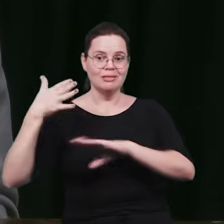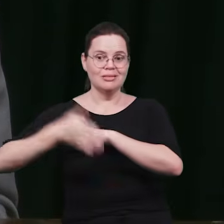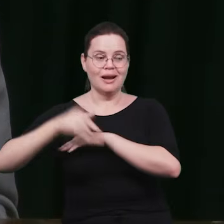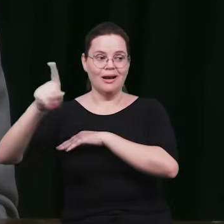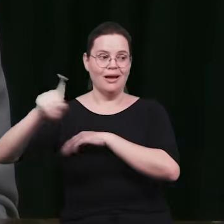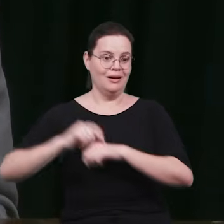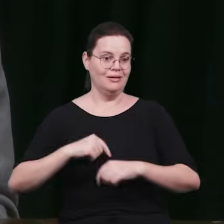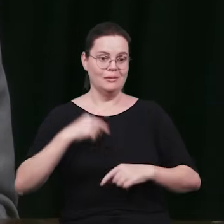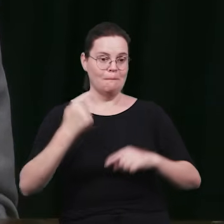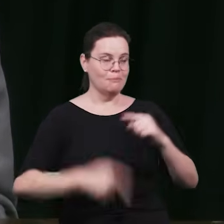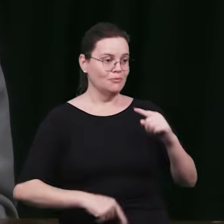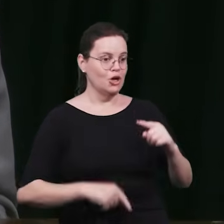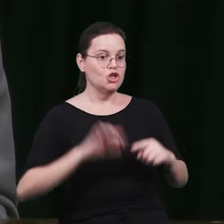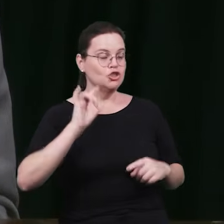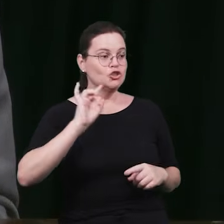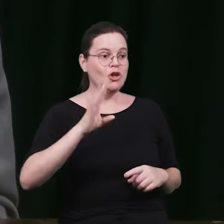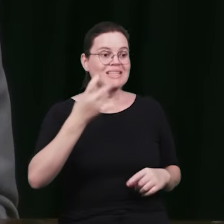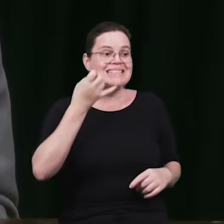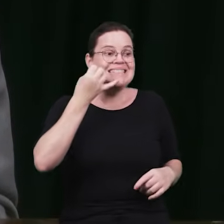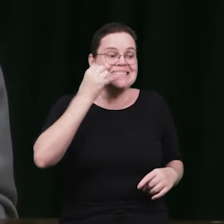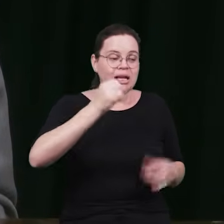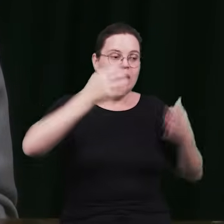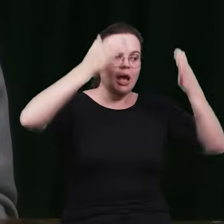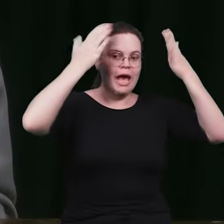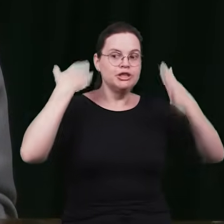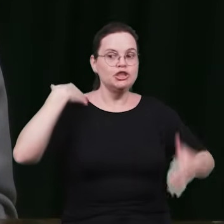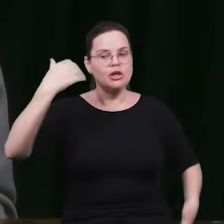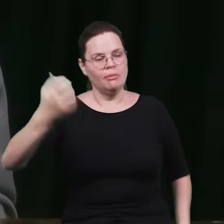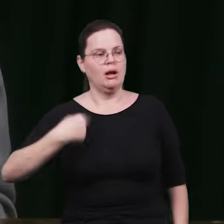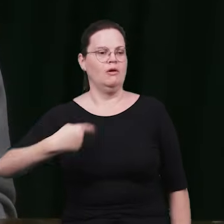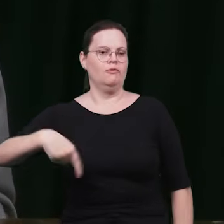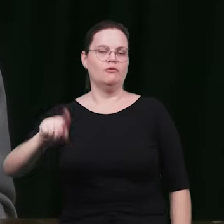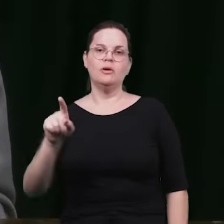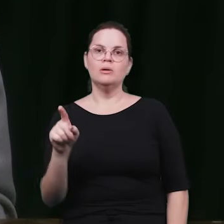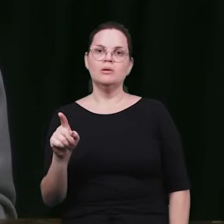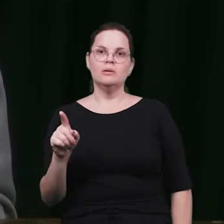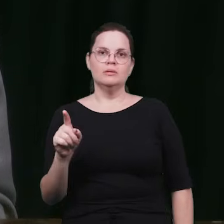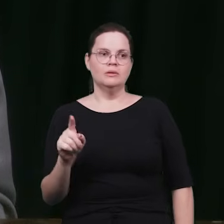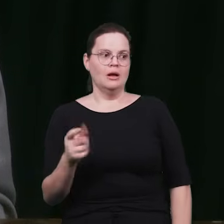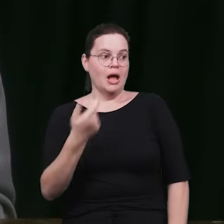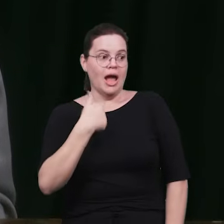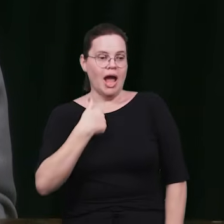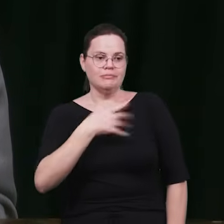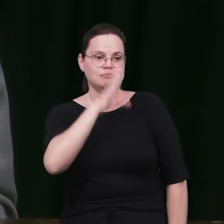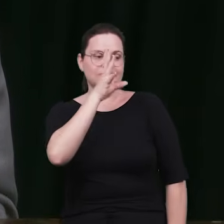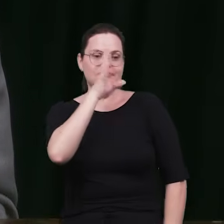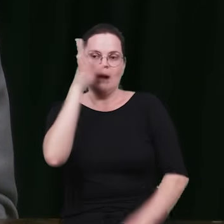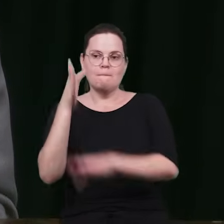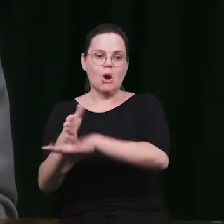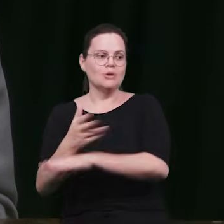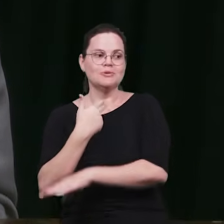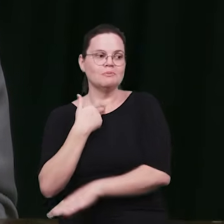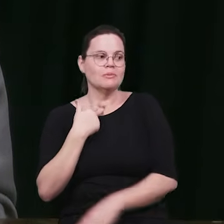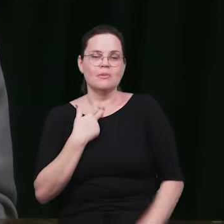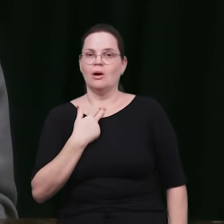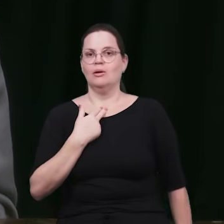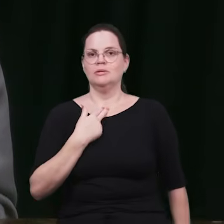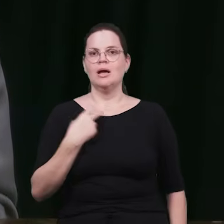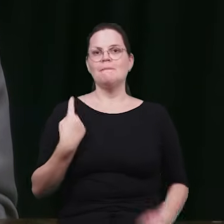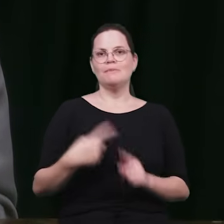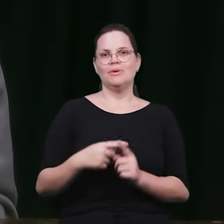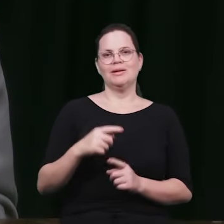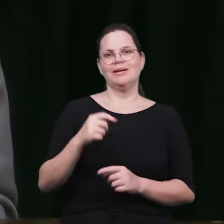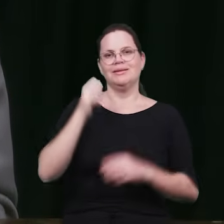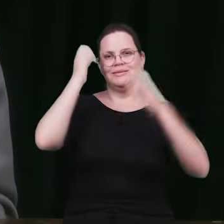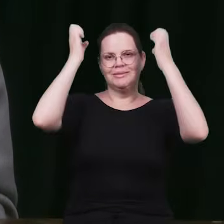porque eu só posso entrar quando o rei me chamar. Que ela estava lá junto com as demais, ali com as princesas,